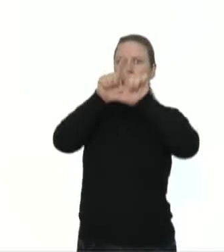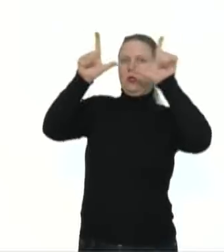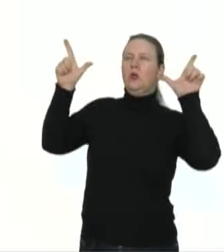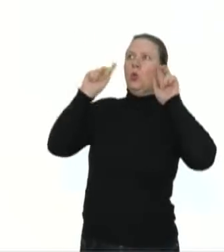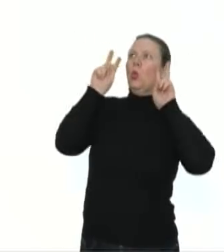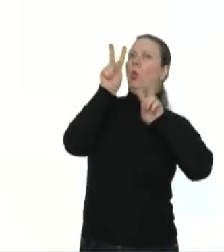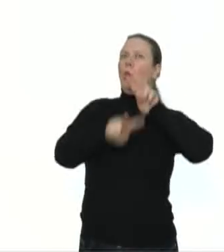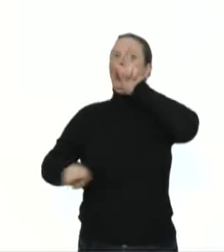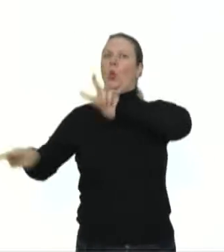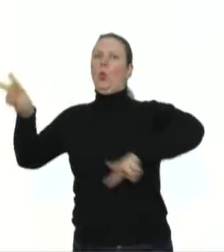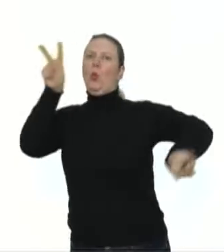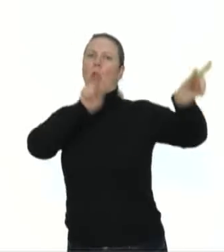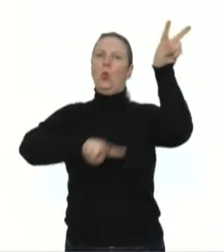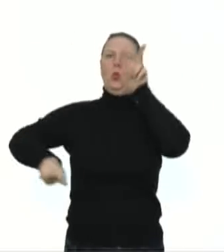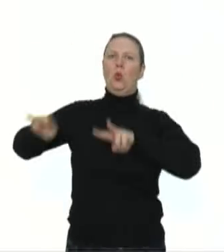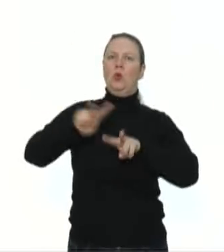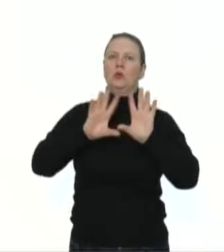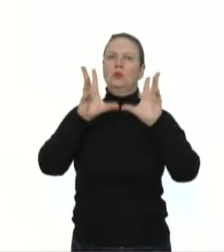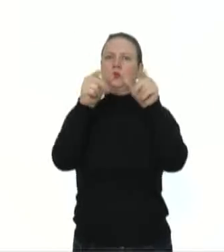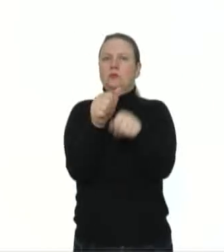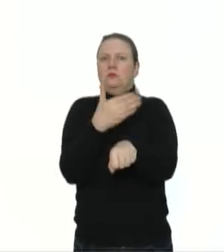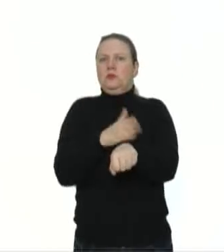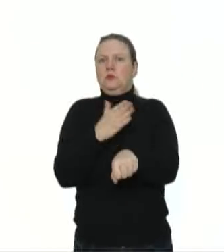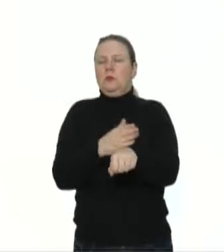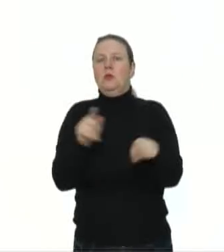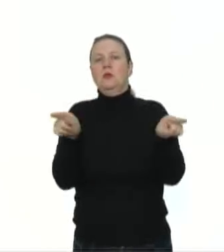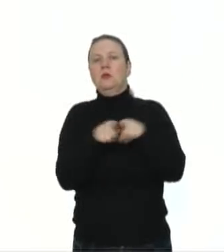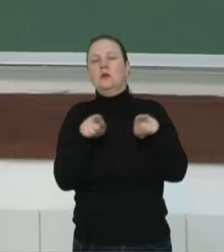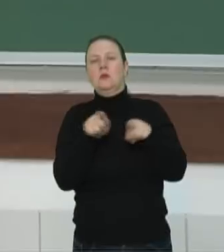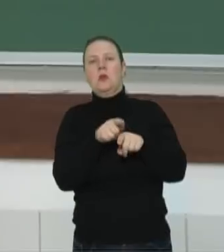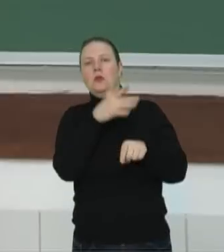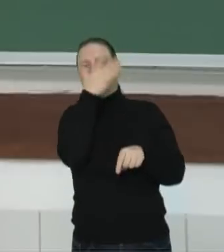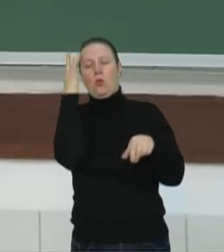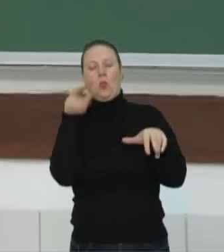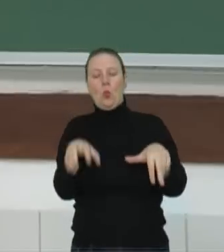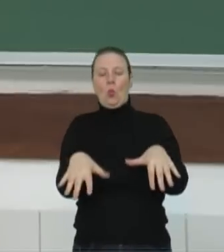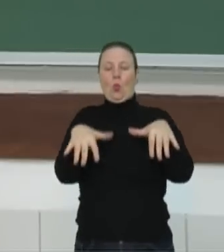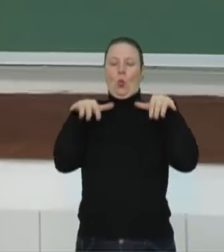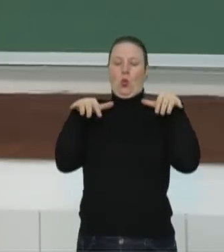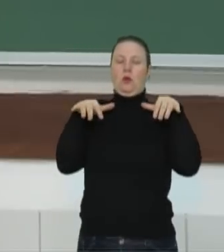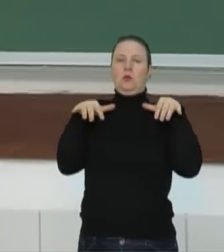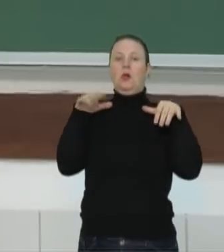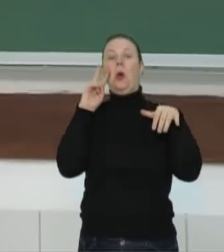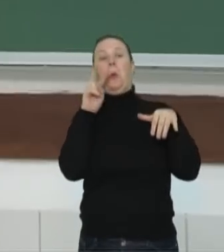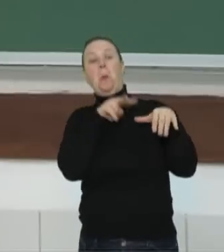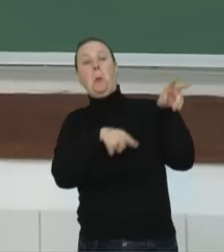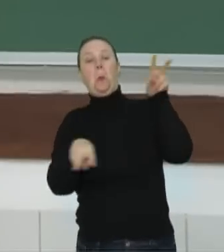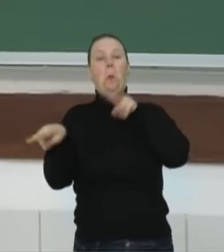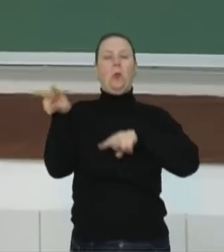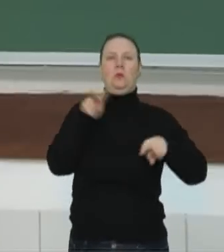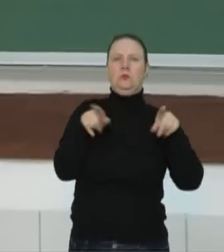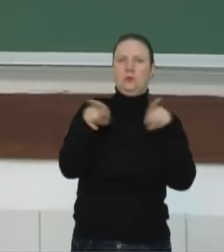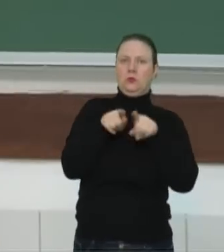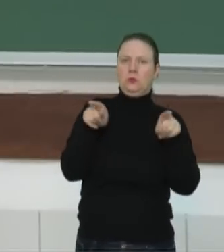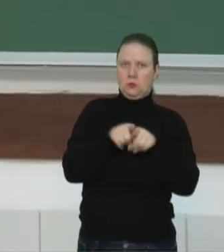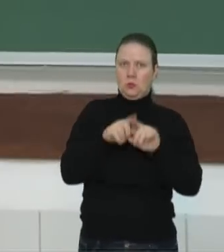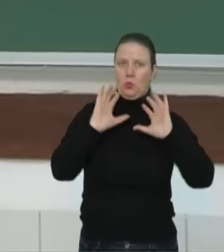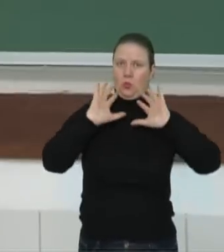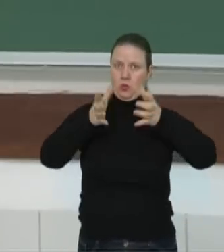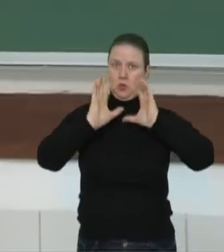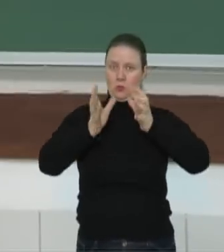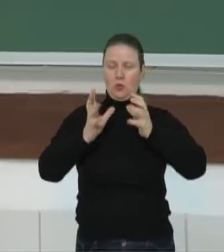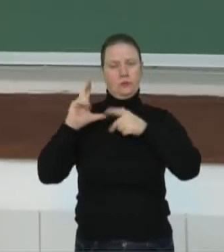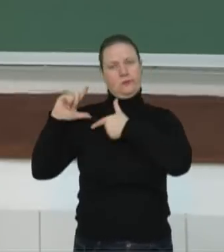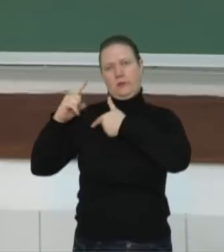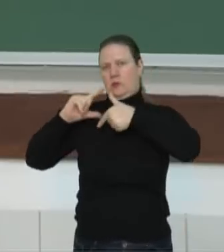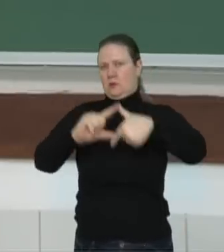visualização pelos atletas e espectadores, né? A cor tradicional da bola é a cor laranja,